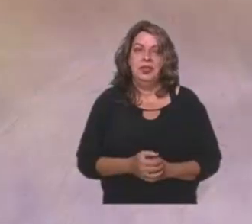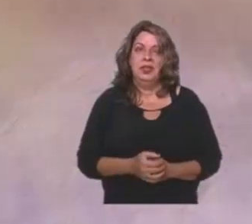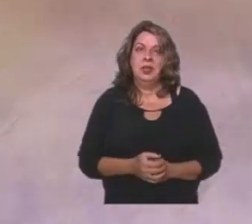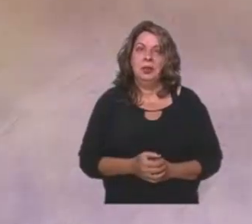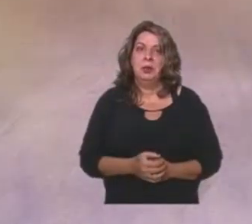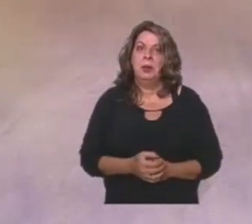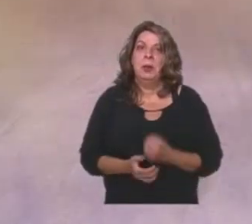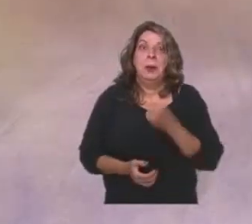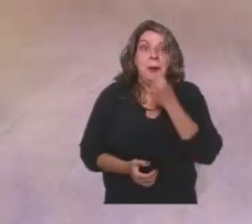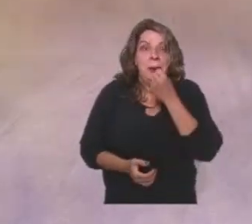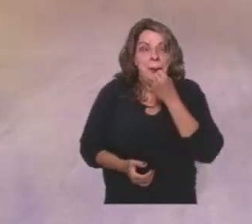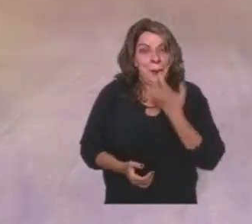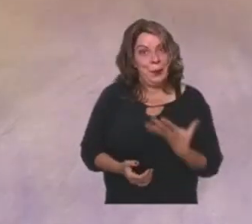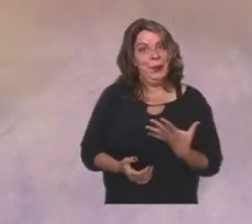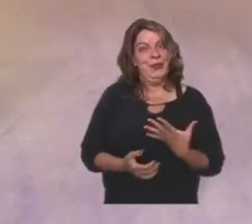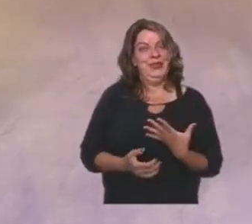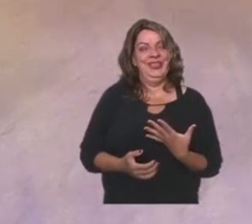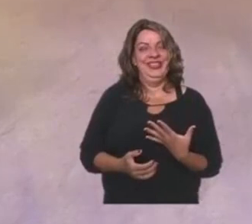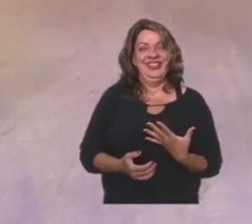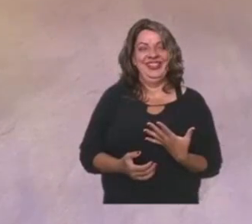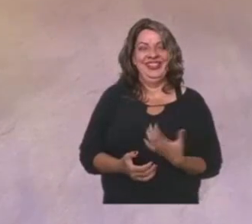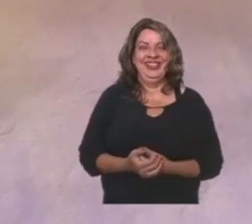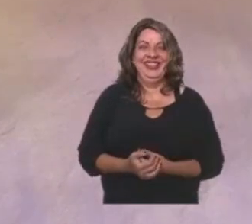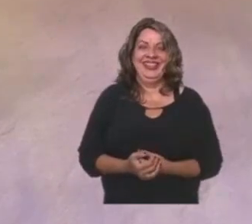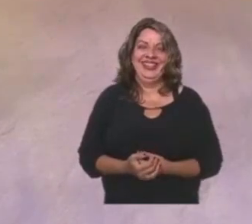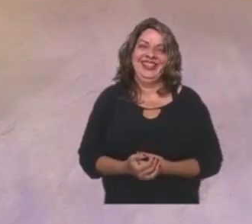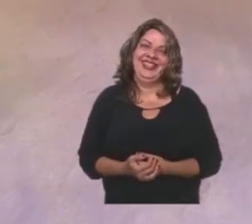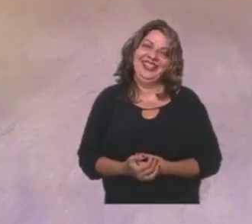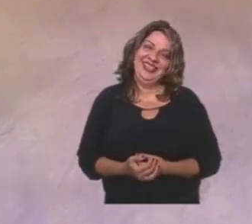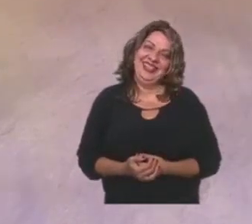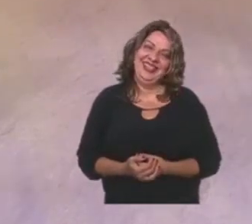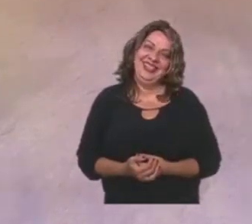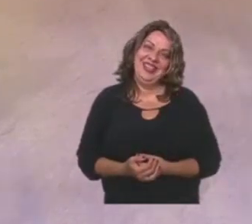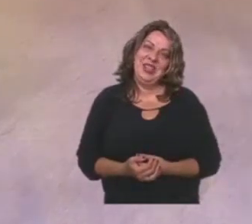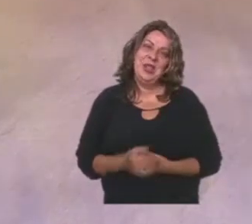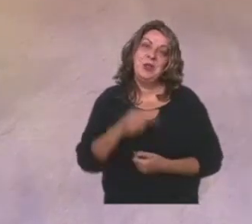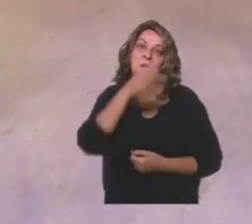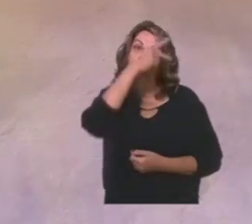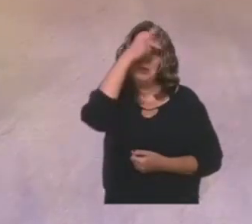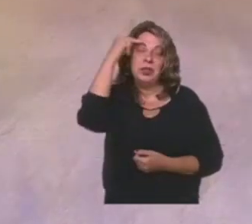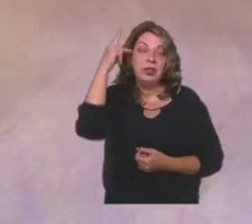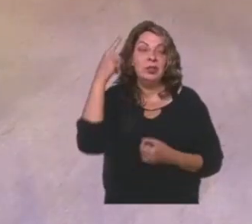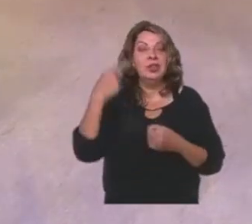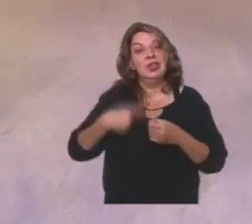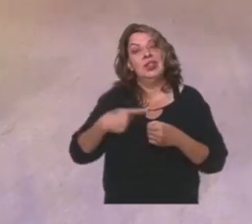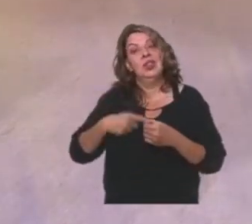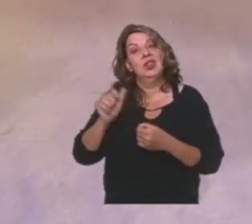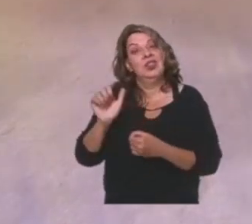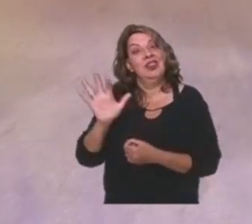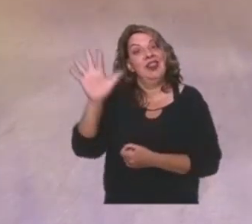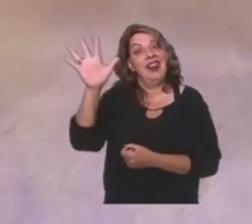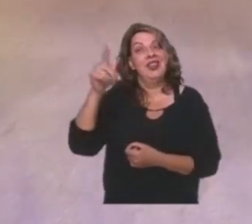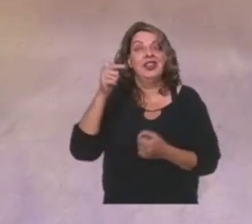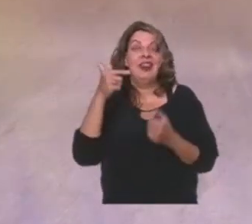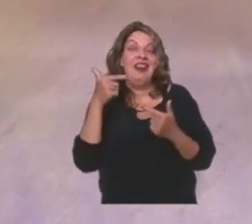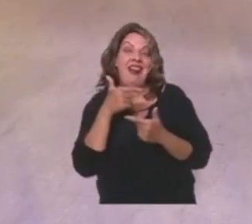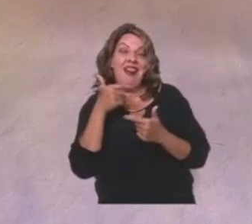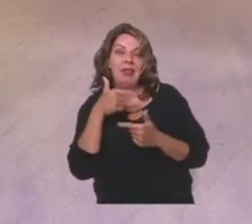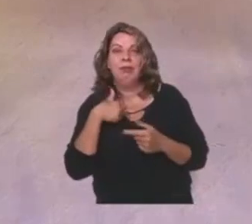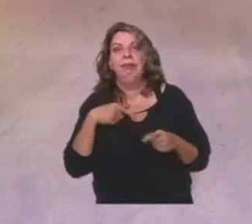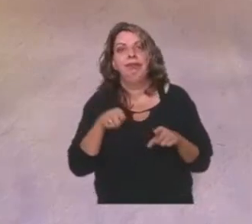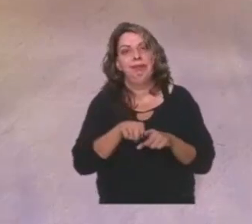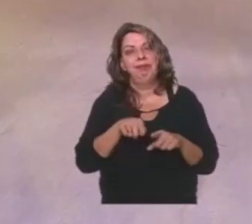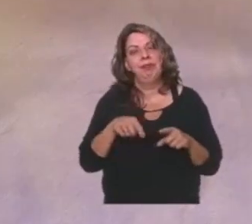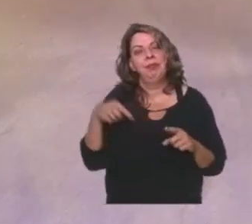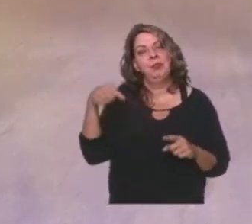Muito bom, Ai, né? Ai, que bacana! Tá aí, mais uma lagartense rindo à toa com o Caju Cap. Parabéns também pro Antônio Marcos aqui da